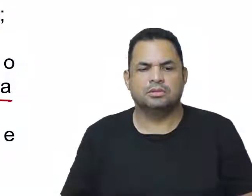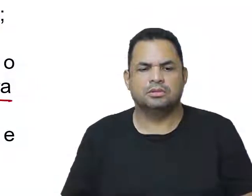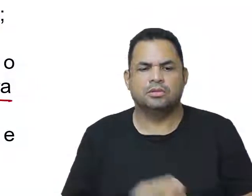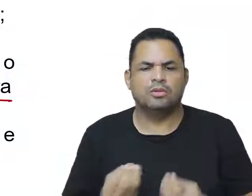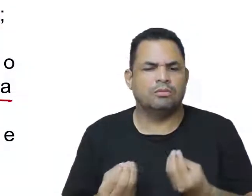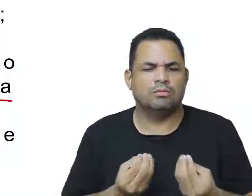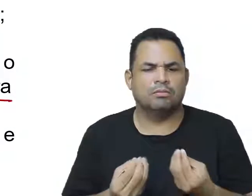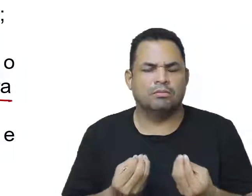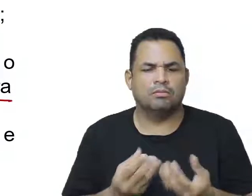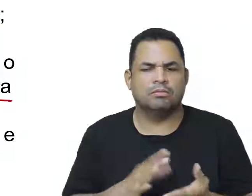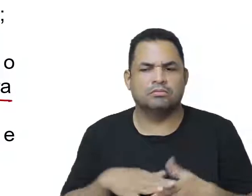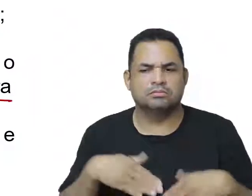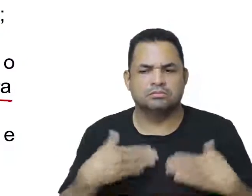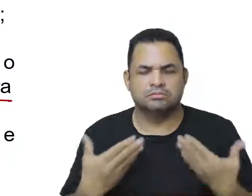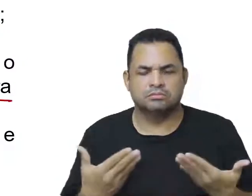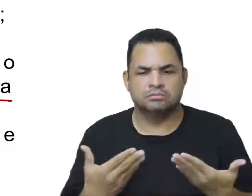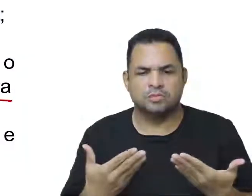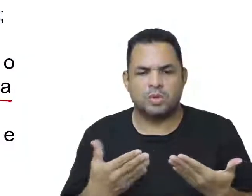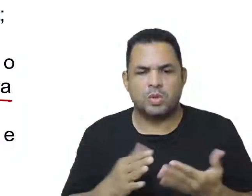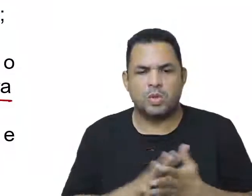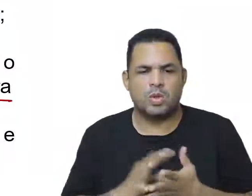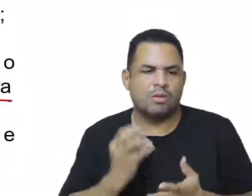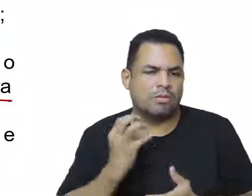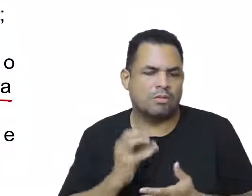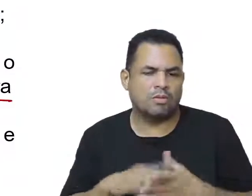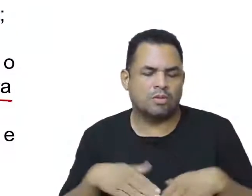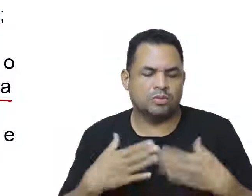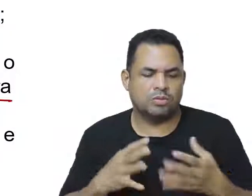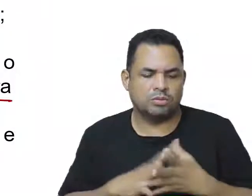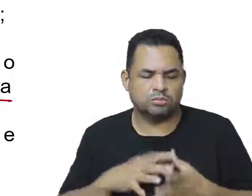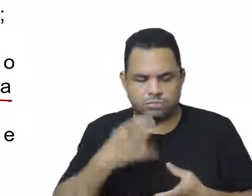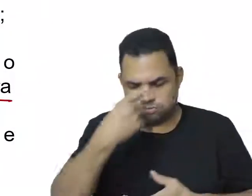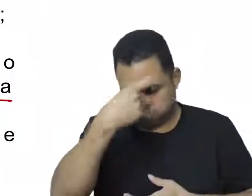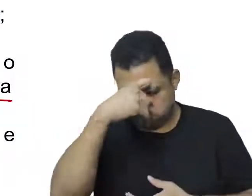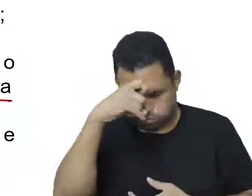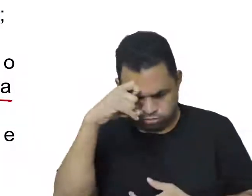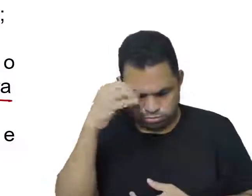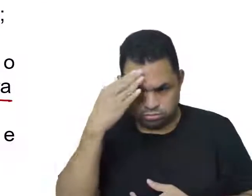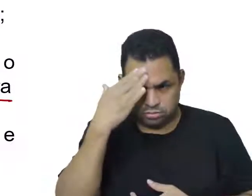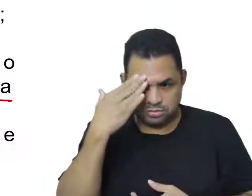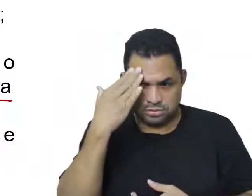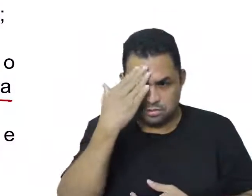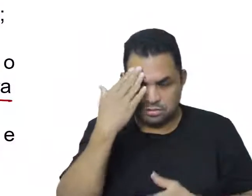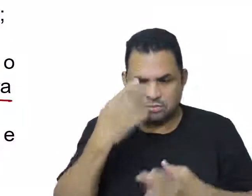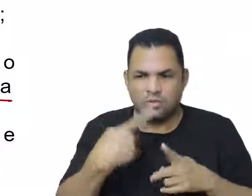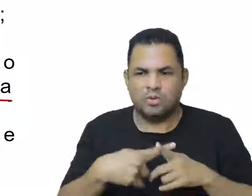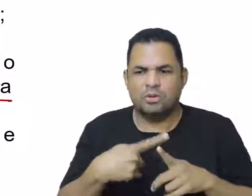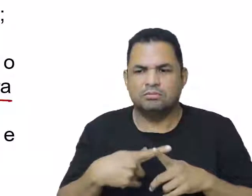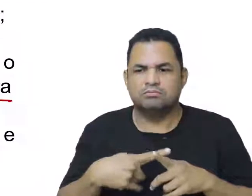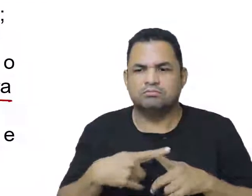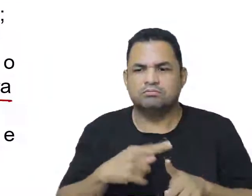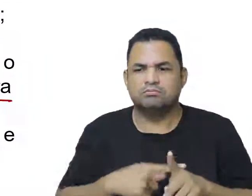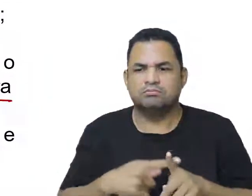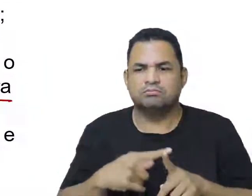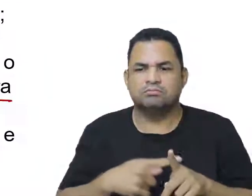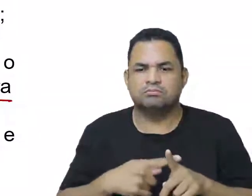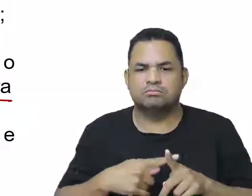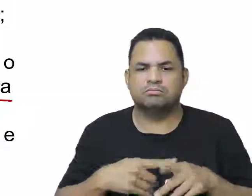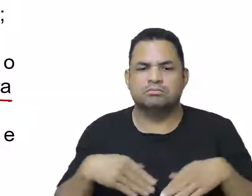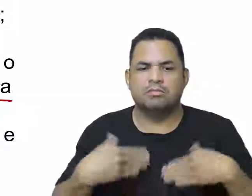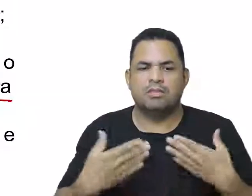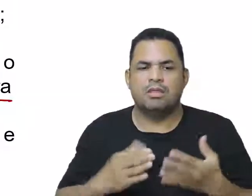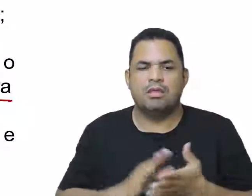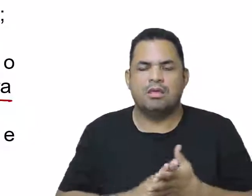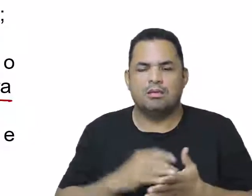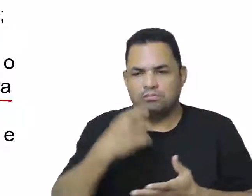assim, professor? Quando o nosso corpo sua, pessoal, é sinal que a gente está com a temperatura muito quente. E o suor